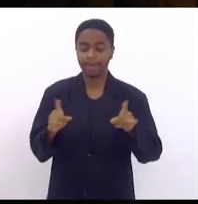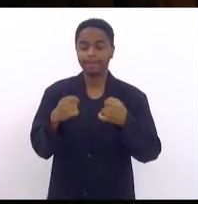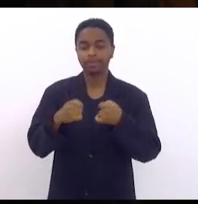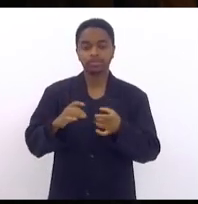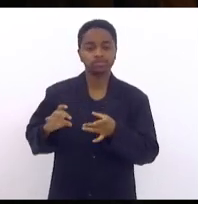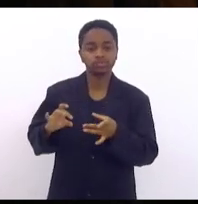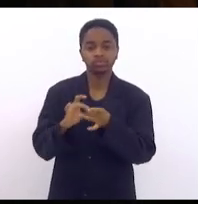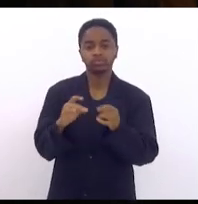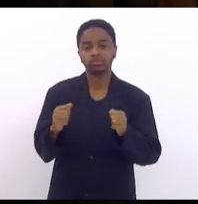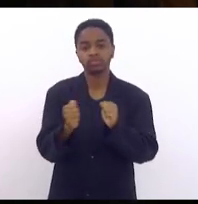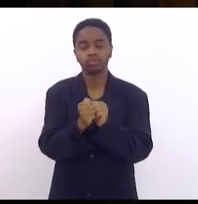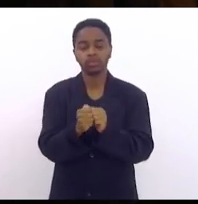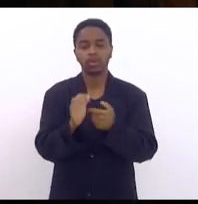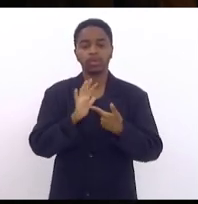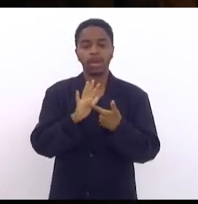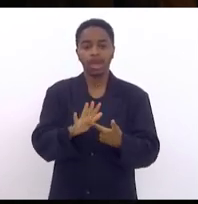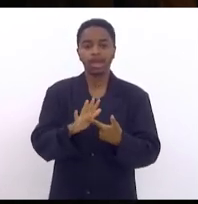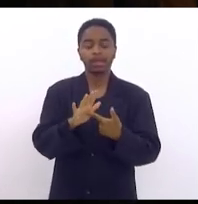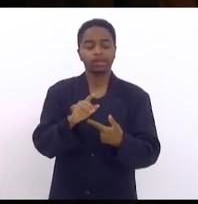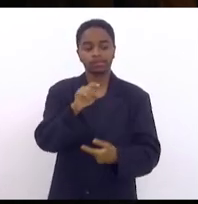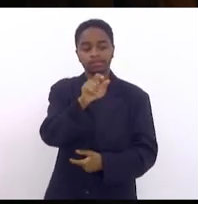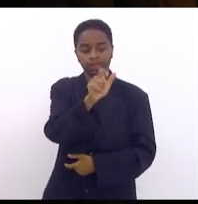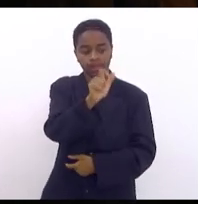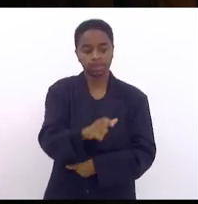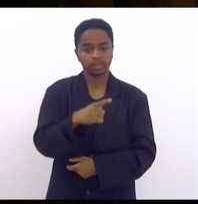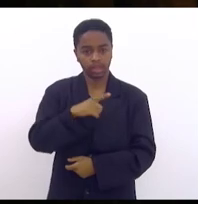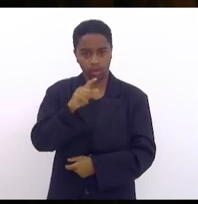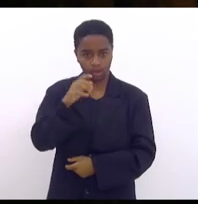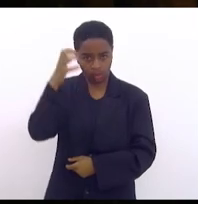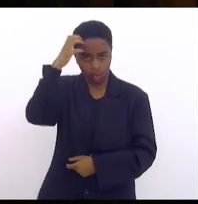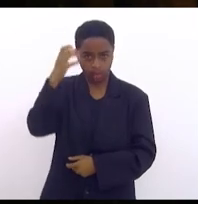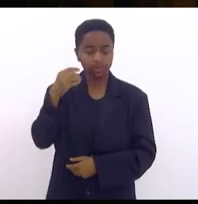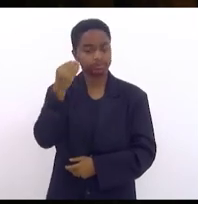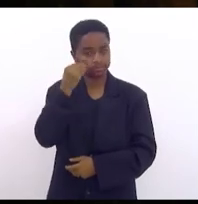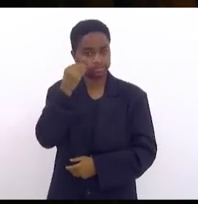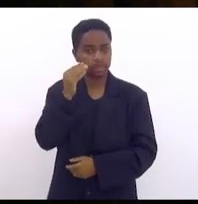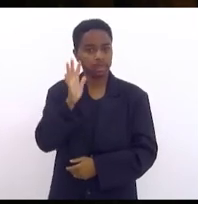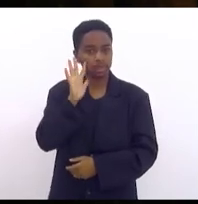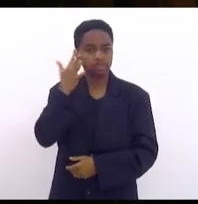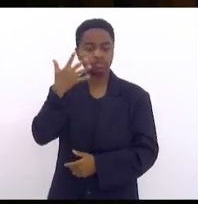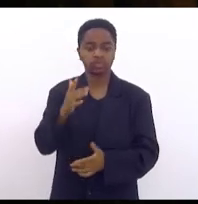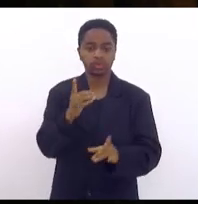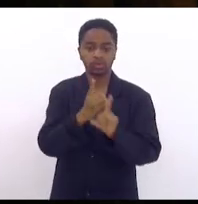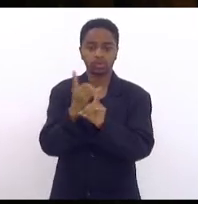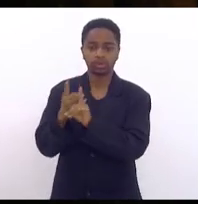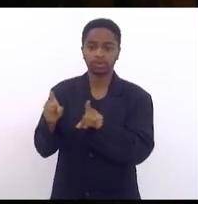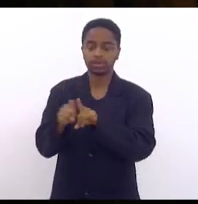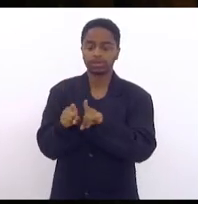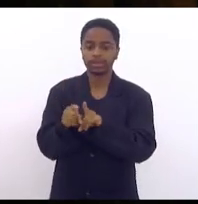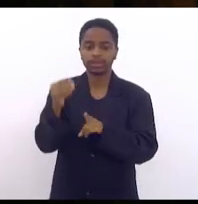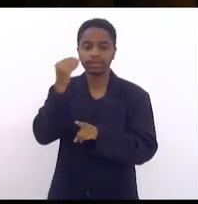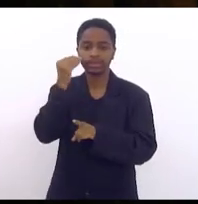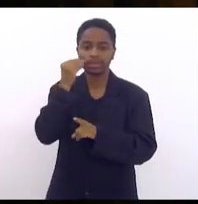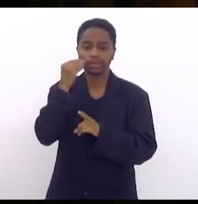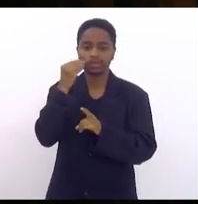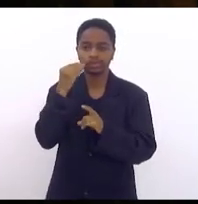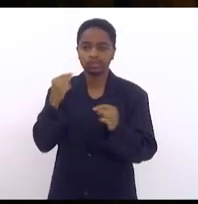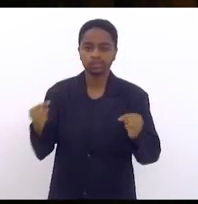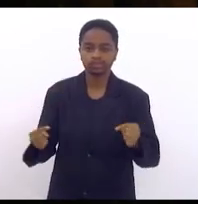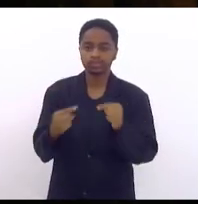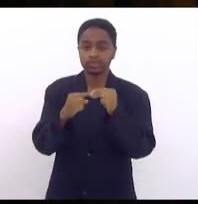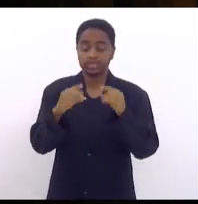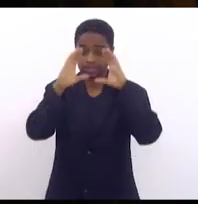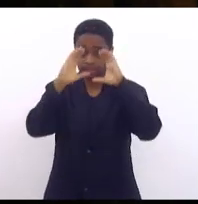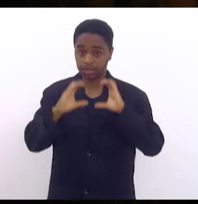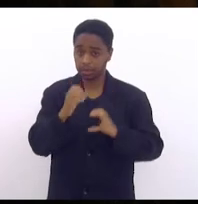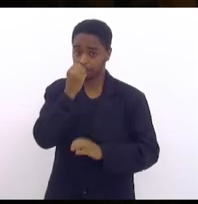consciente, dando a culpa a quem é a culpa e tentando buscar soluções reais e de acordo com o que o cidadão de bem, que graças